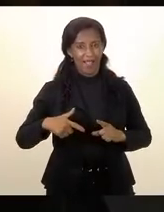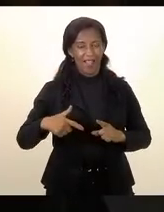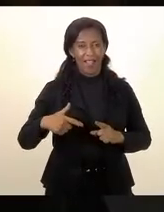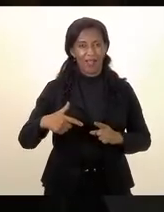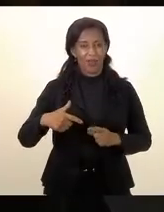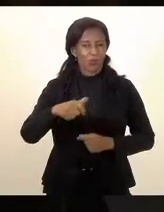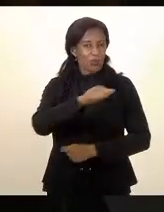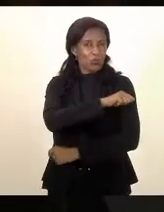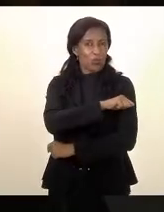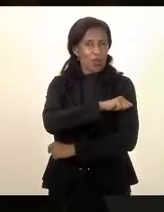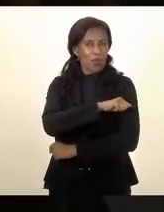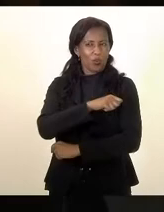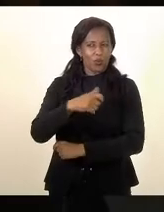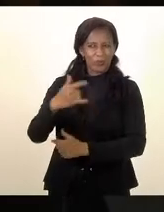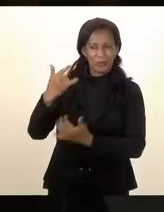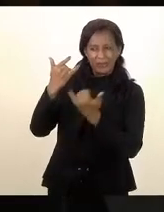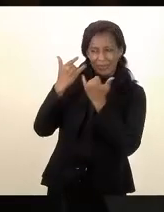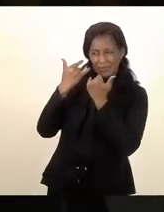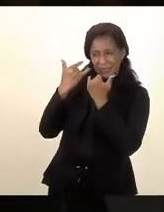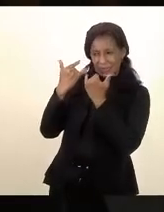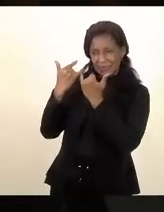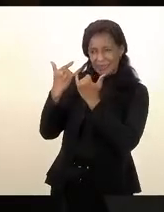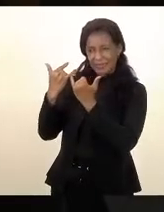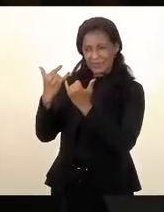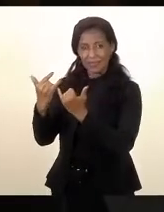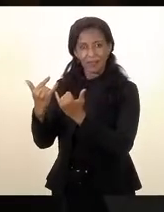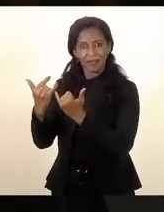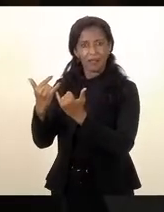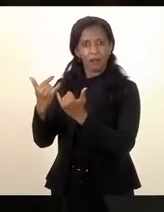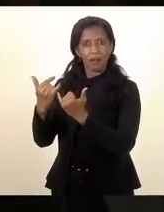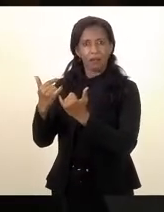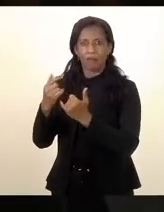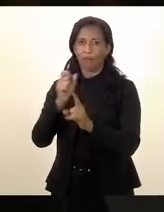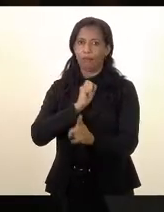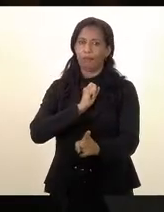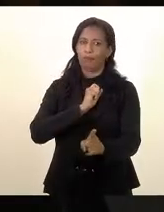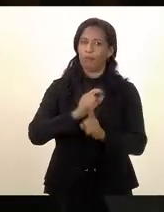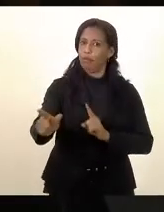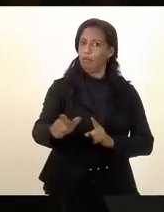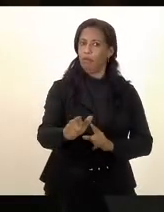dessa reforma que acabe expulsando o estudante da sala de aula